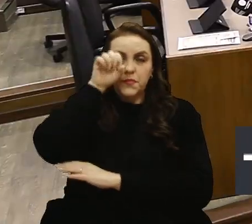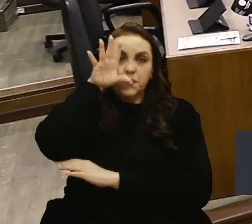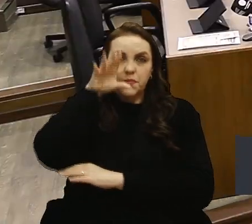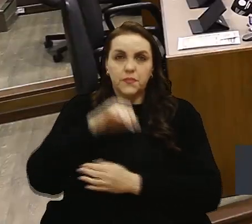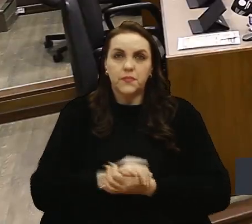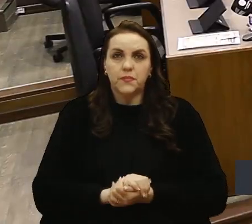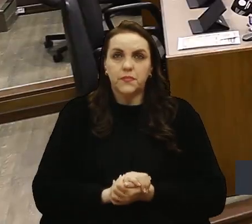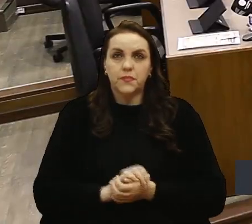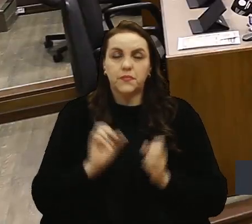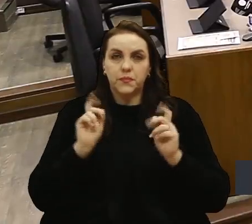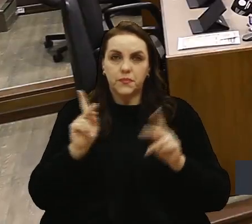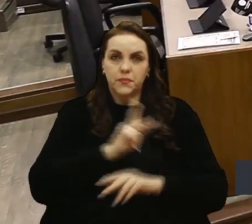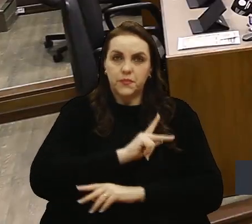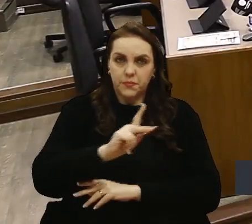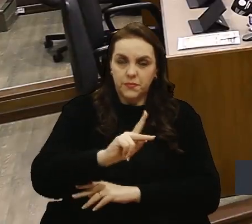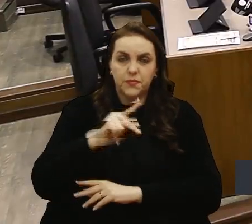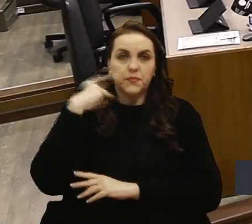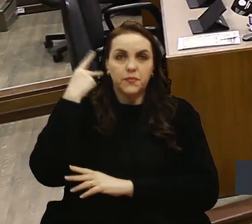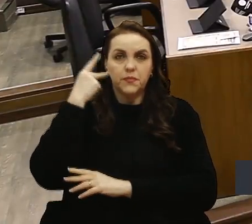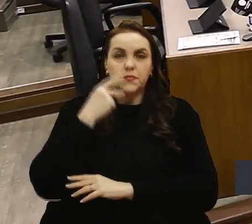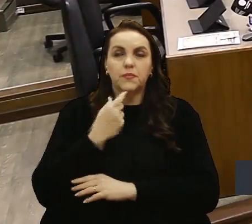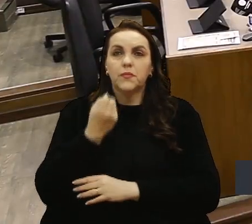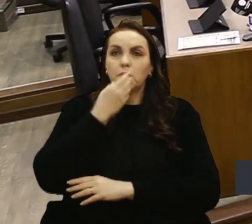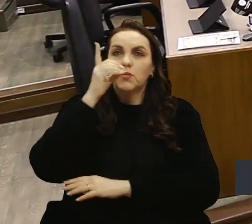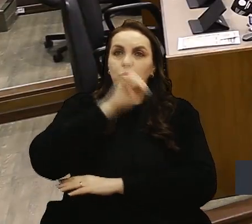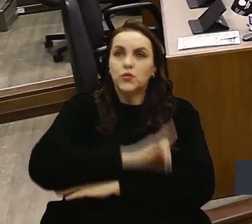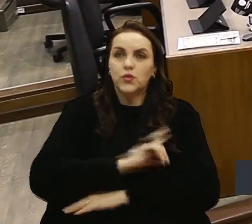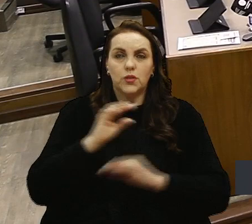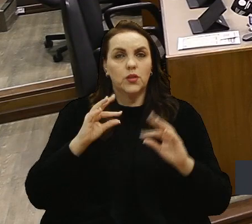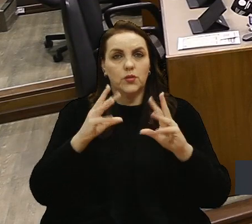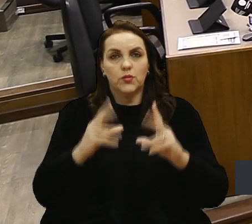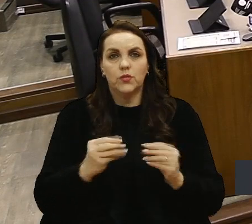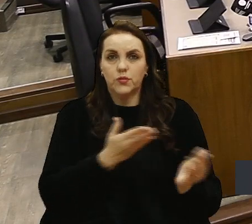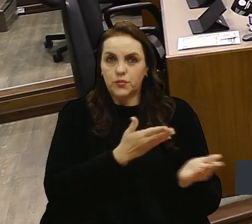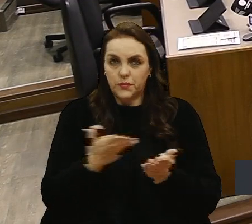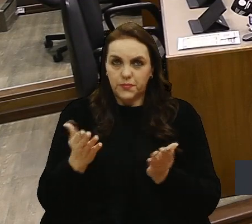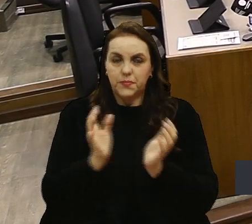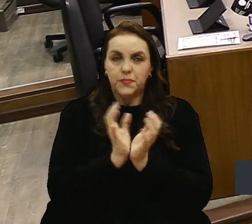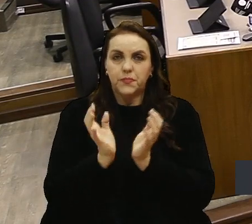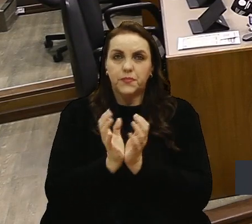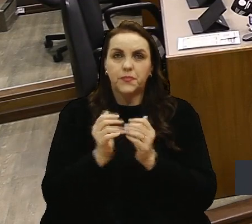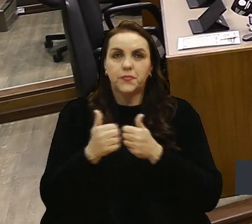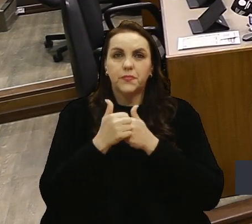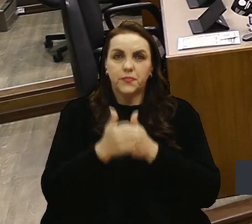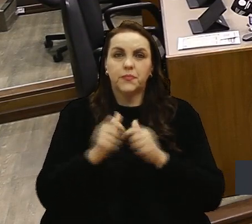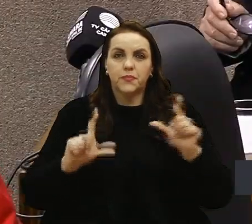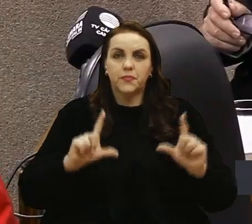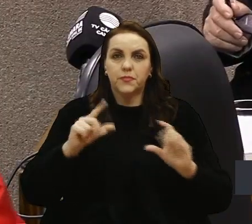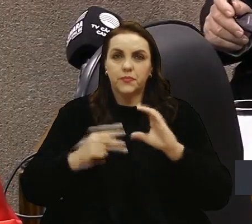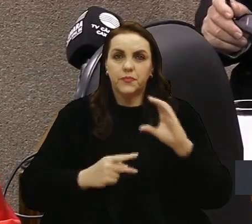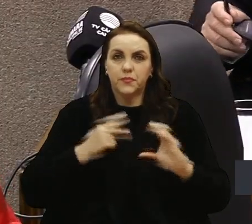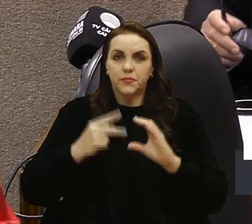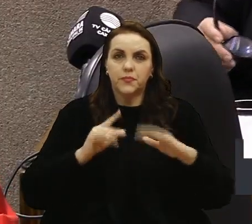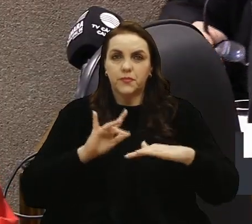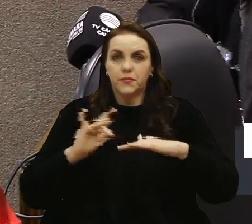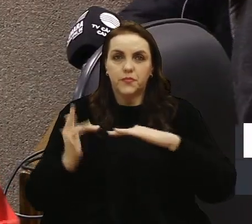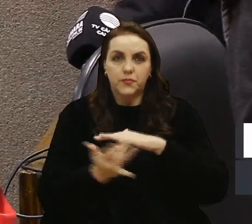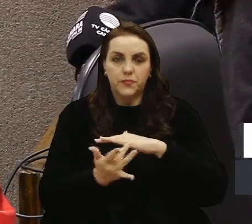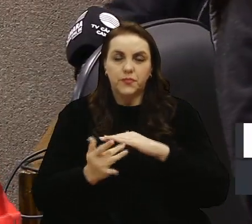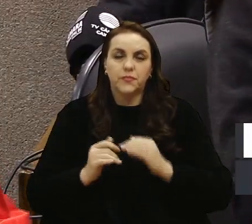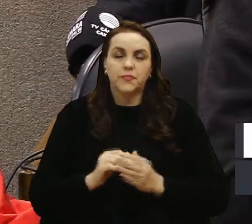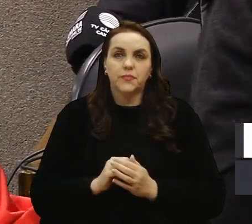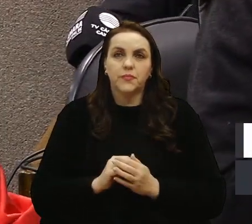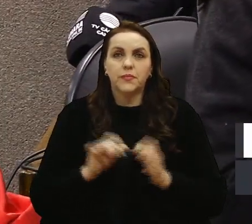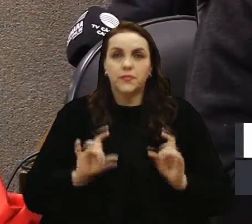Pois não, senhor presidente, senhoras e senhores vereadores, bom dia a todos os nobres pares, aqueles que nos acompanham pela TV Câmara, pelas nossas redes sociais,